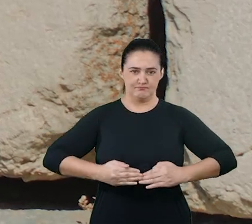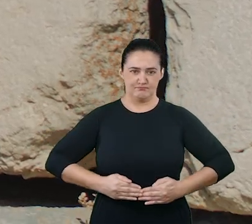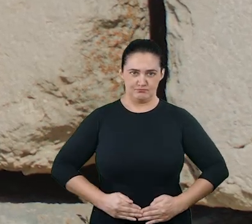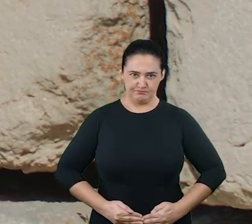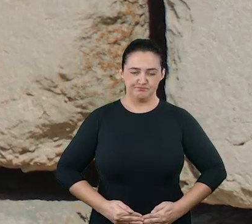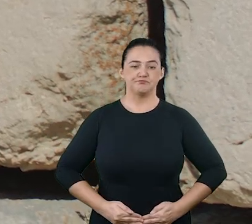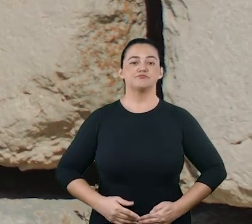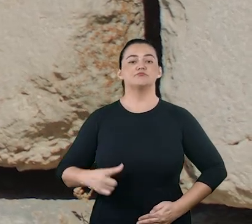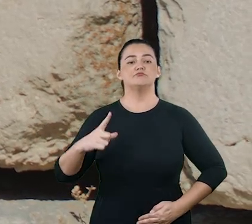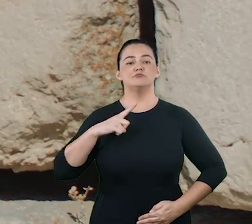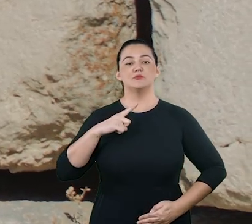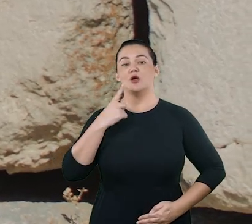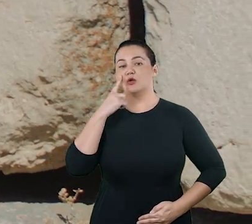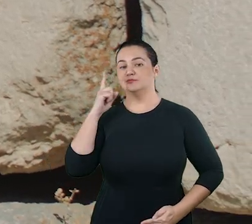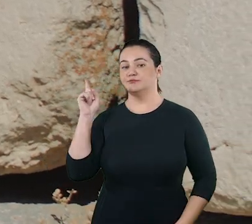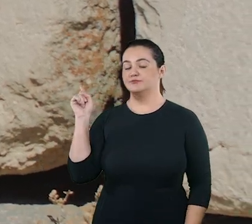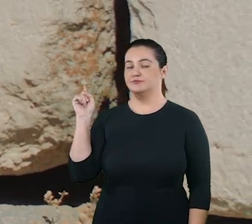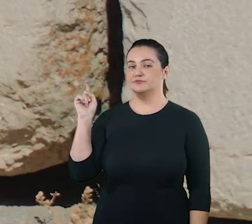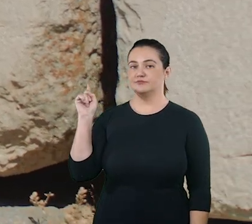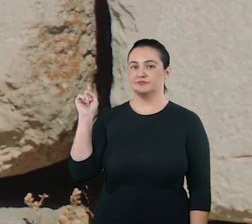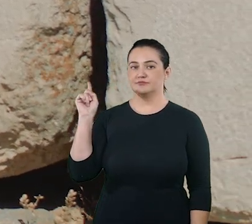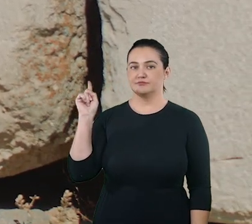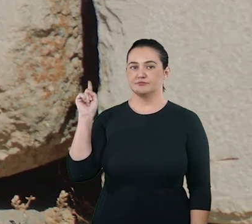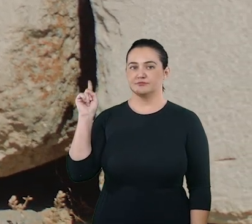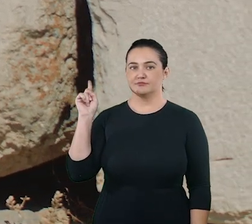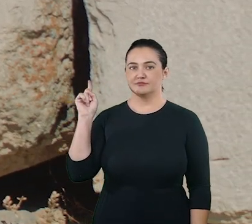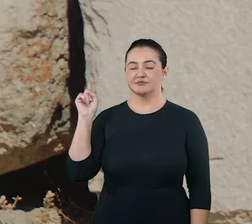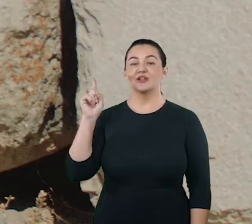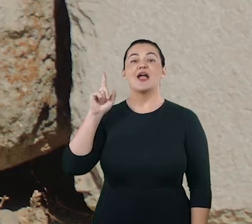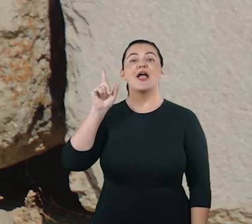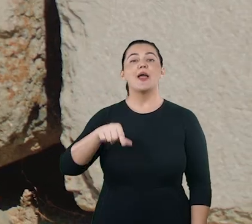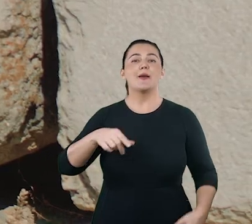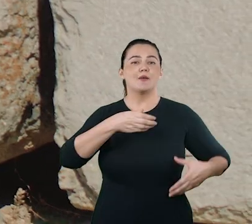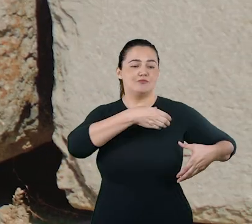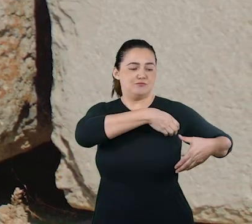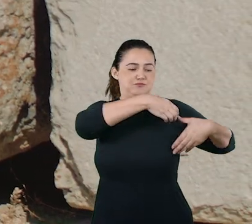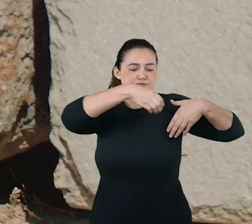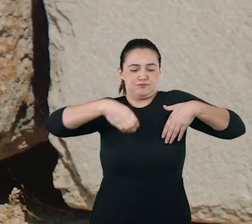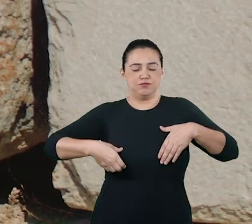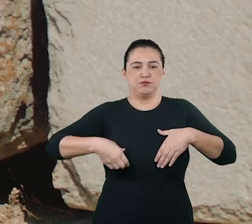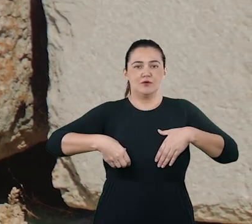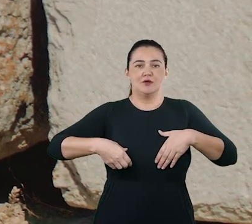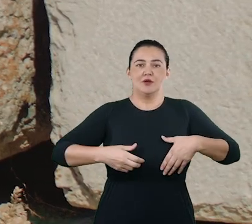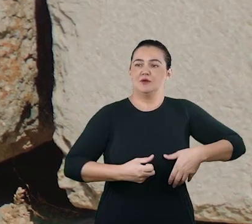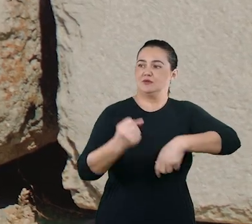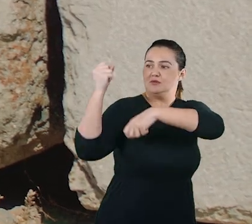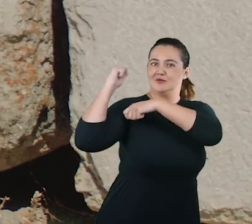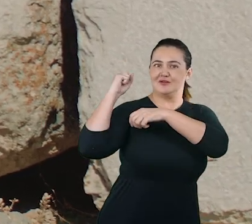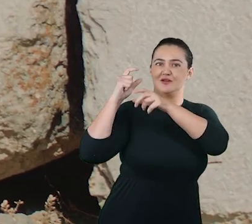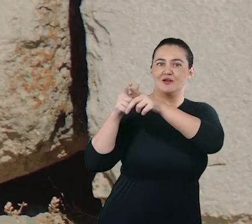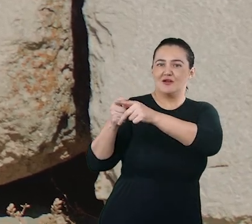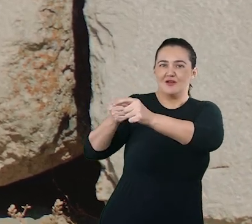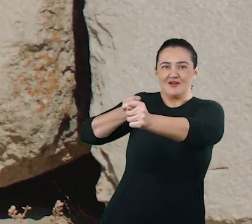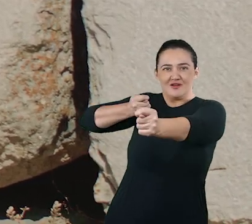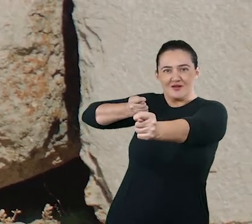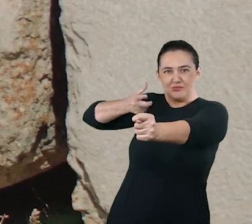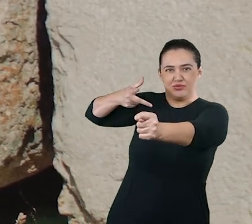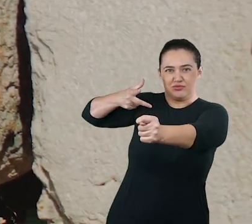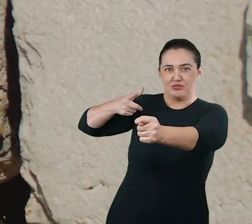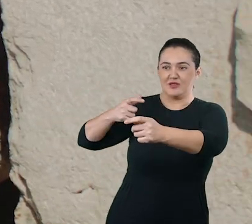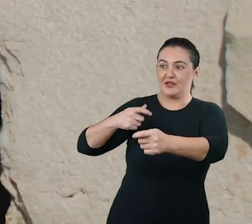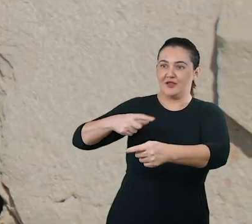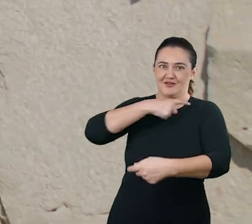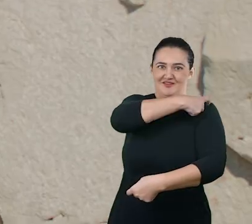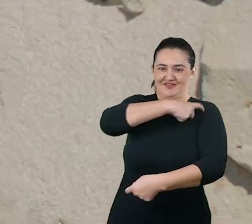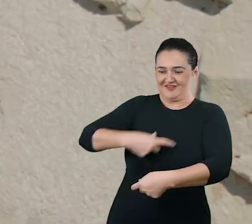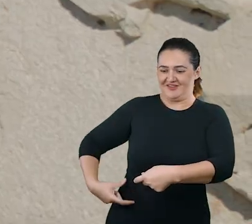couraça. Aqui você tem justamente aquele suporte para flechas que ficava atrás do arqueiro. As flechas estão aqui. Aqui a